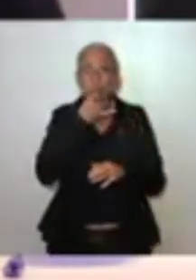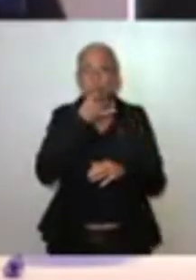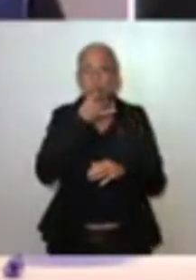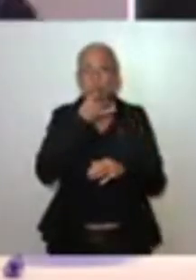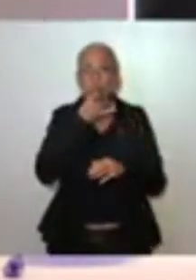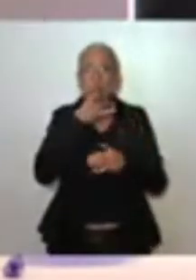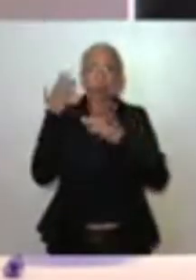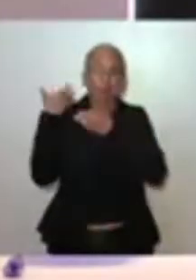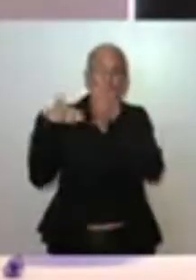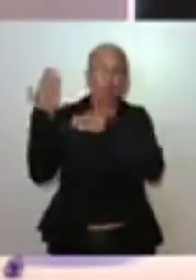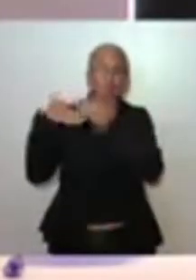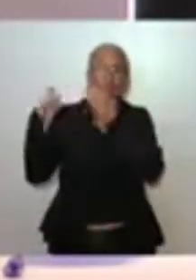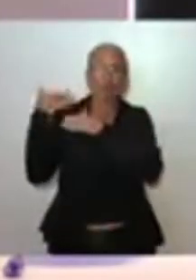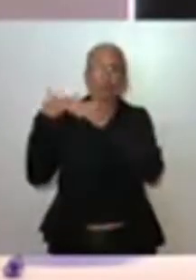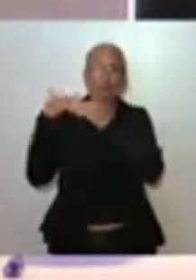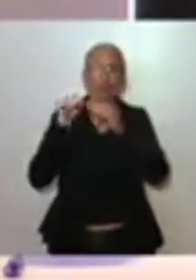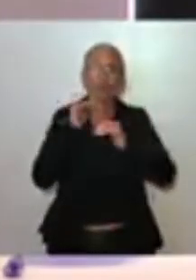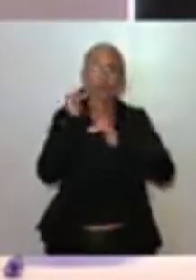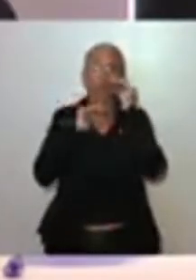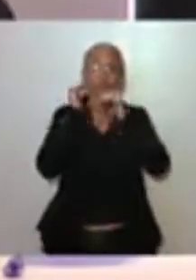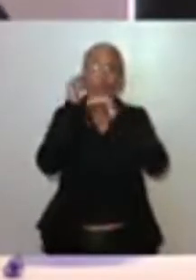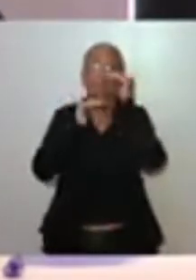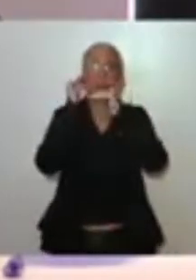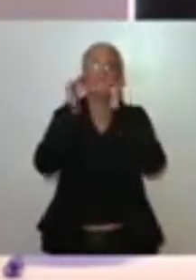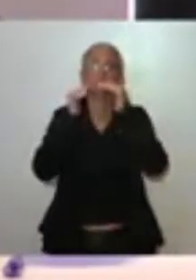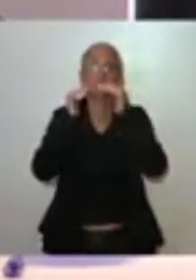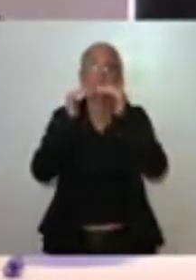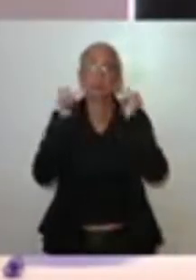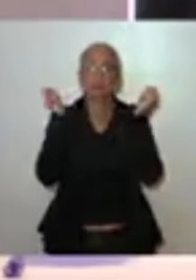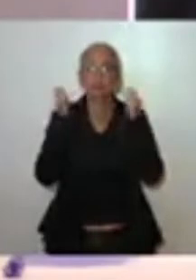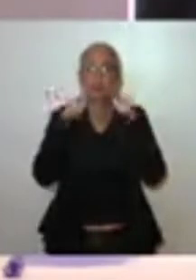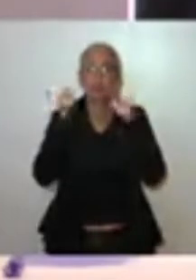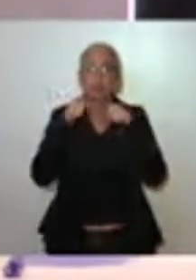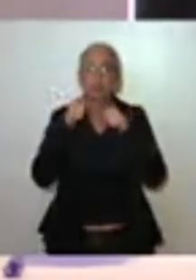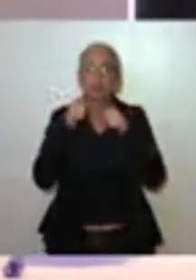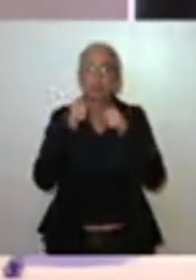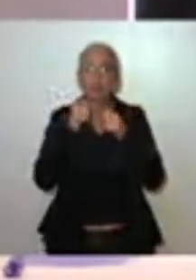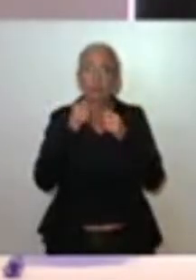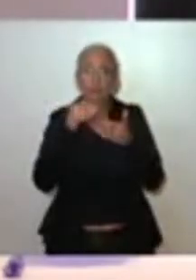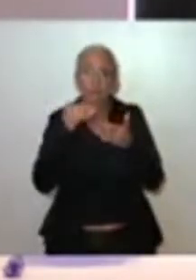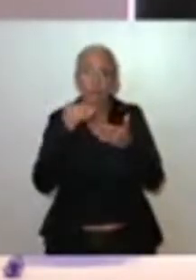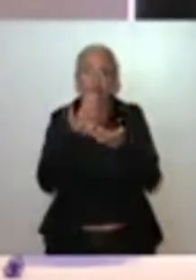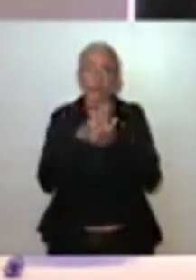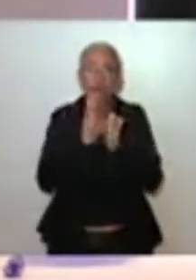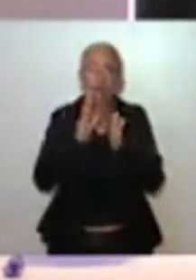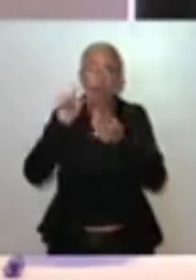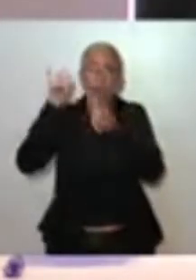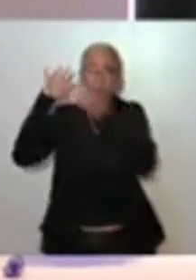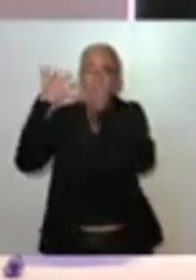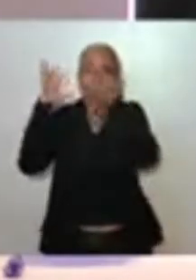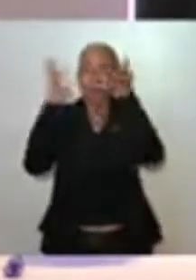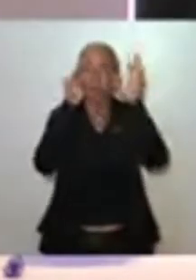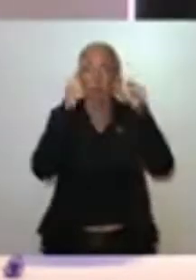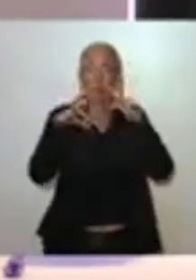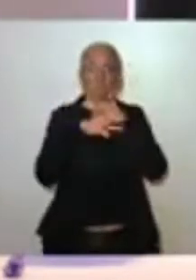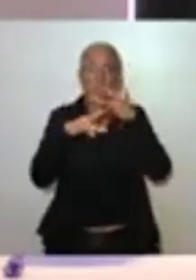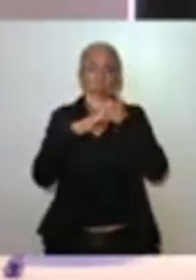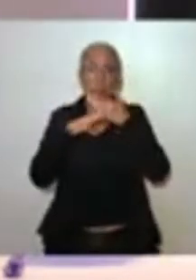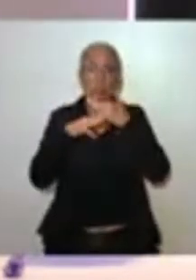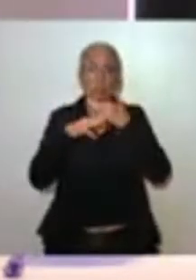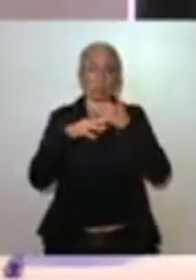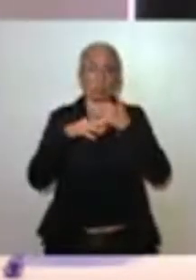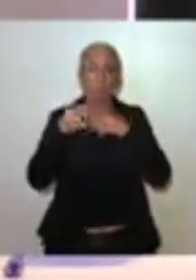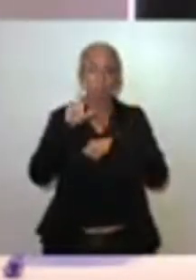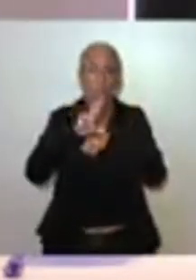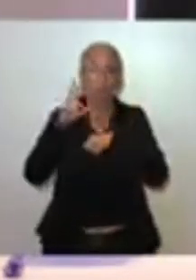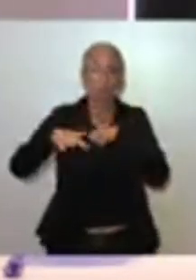a tomada de providências que vão minimizar o impacto da o mate felicidades como Cabo Frio por